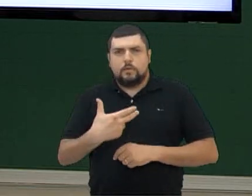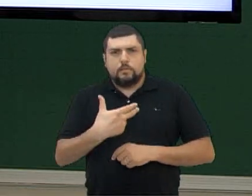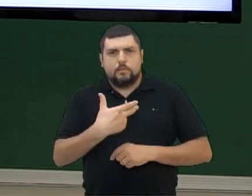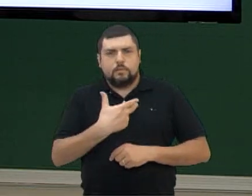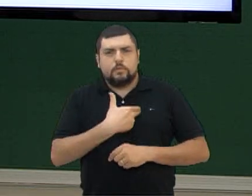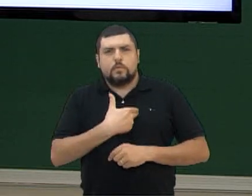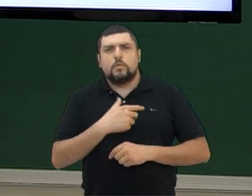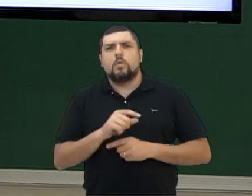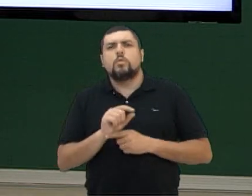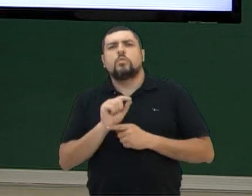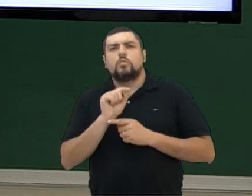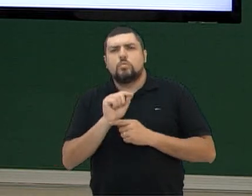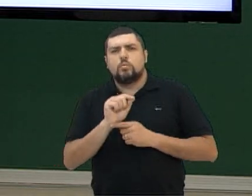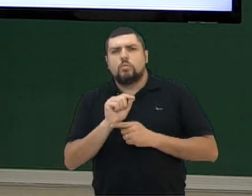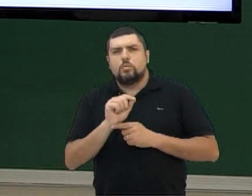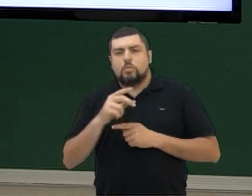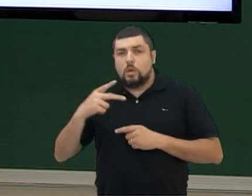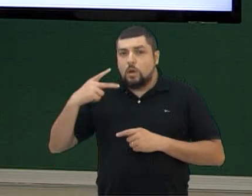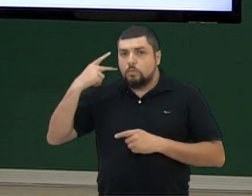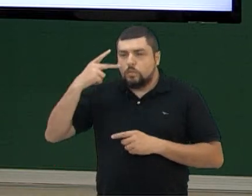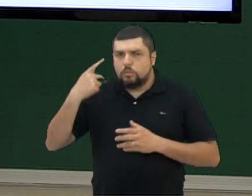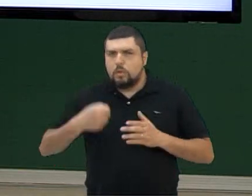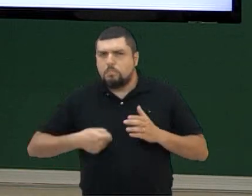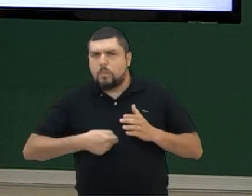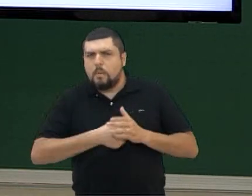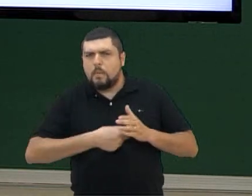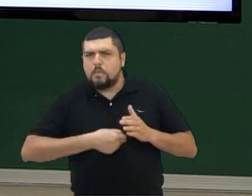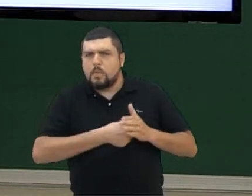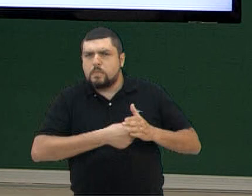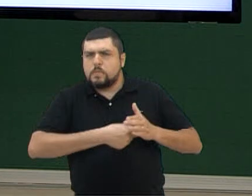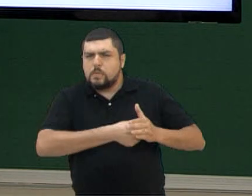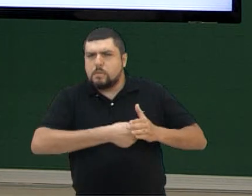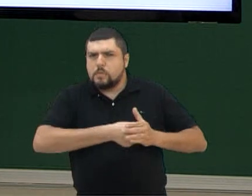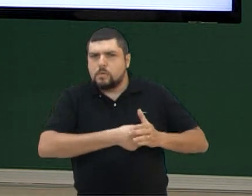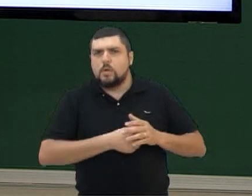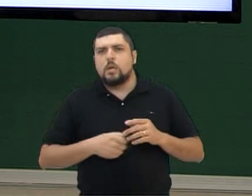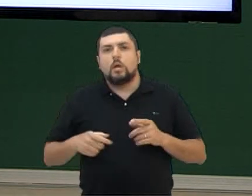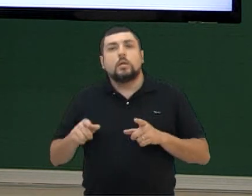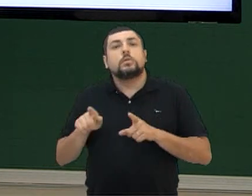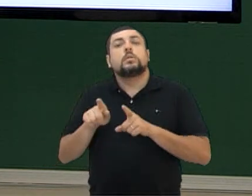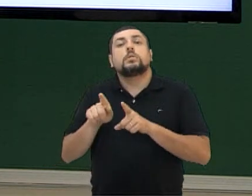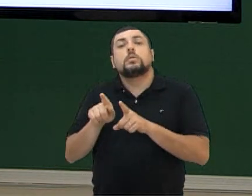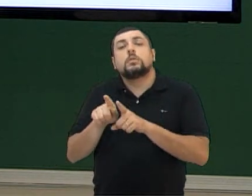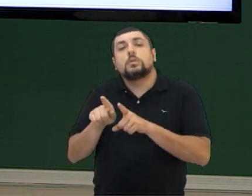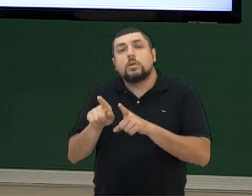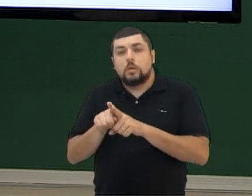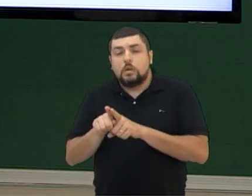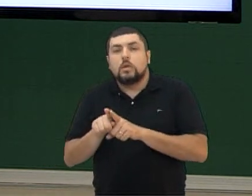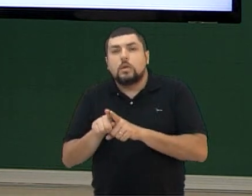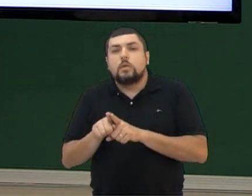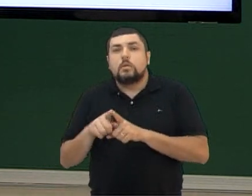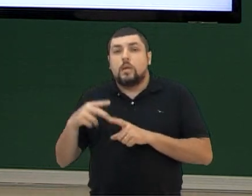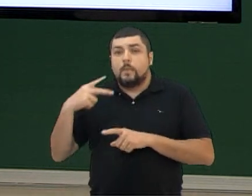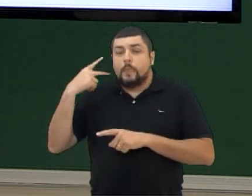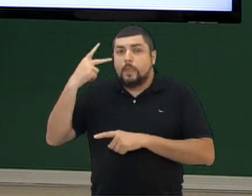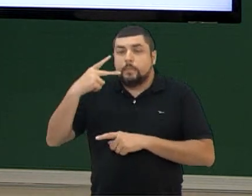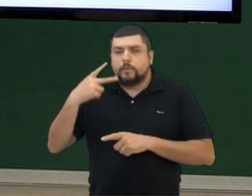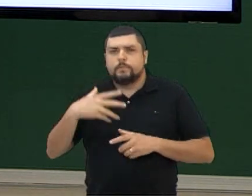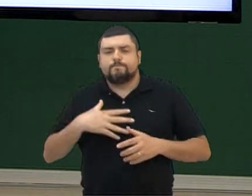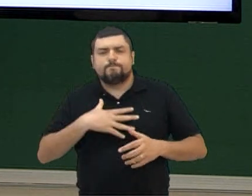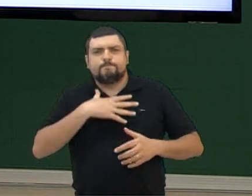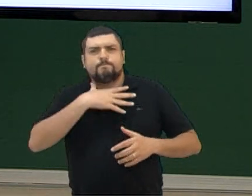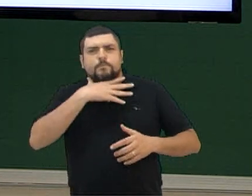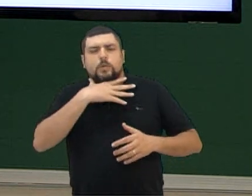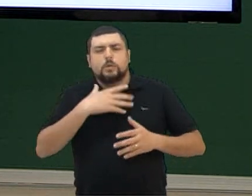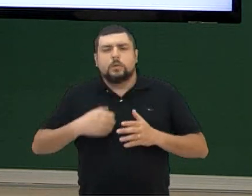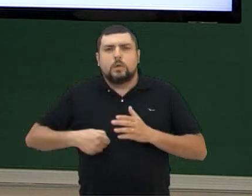sofrendo uma série de pressões políticas dos seus inimigos. Essa crise política vai se desenrolar de uma maneira tão intensa que Vargas